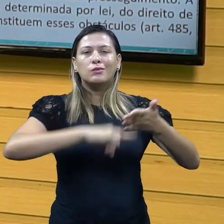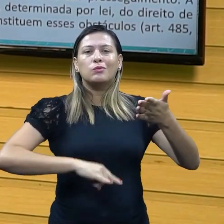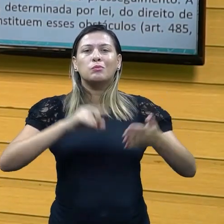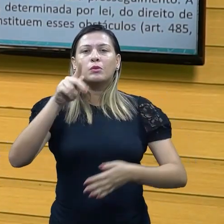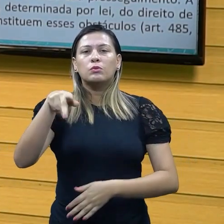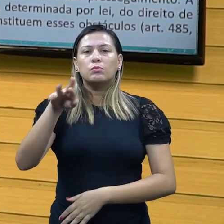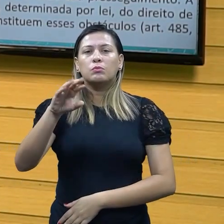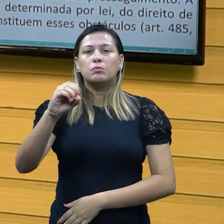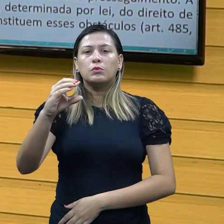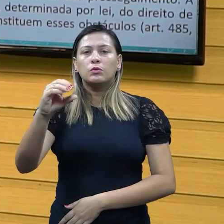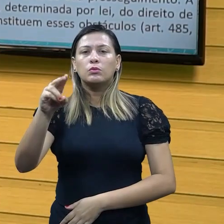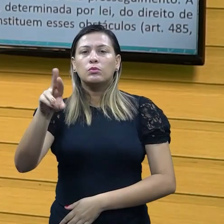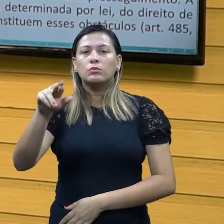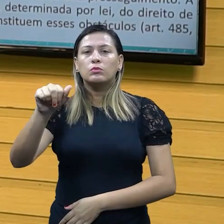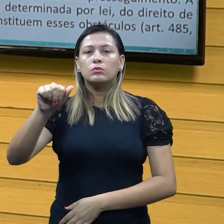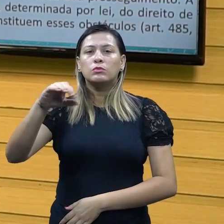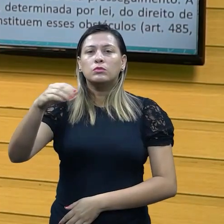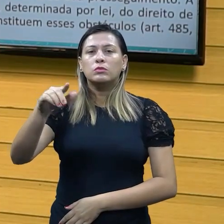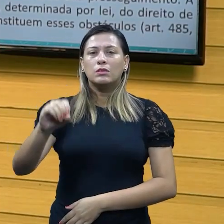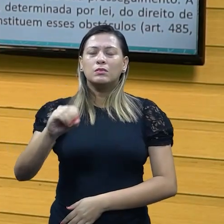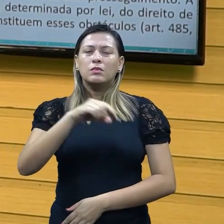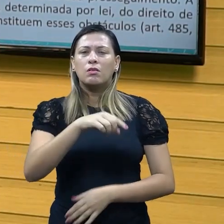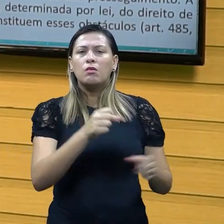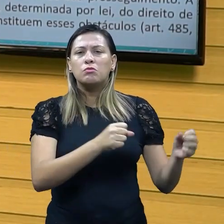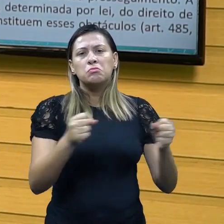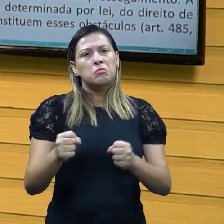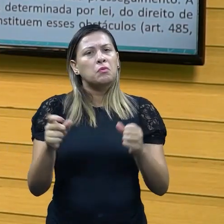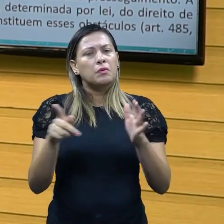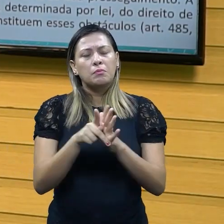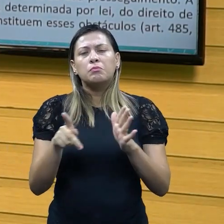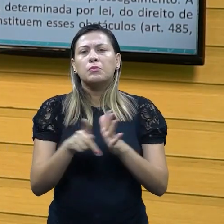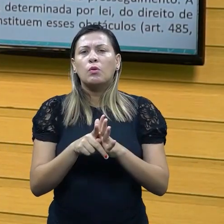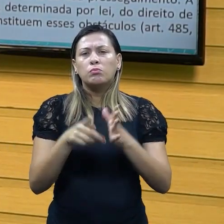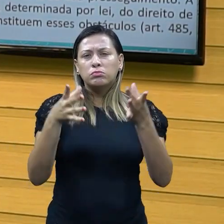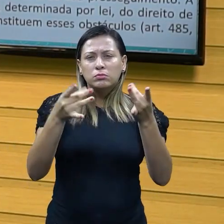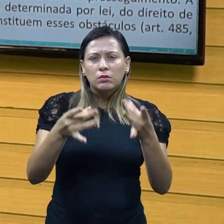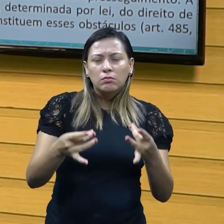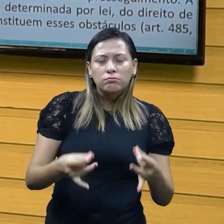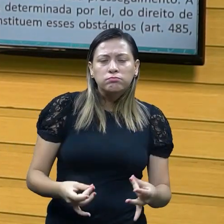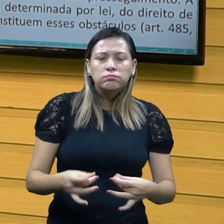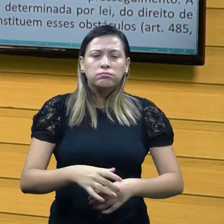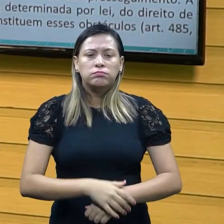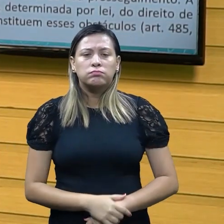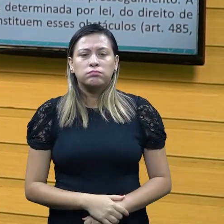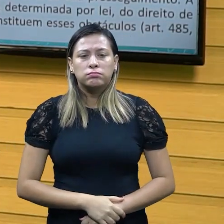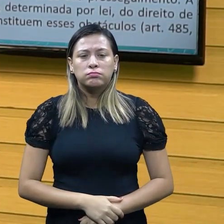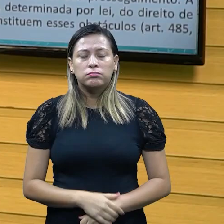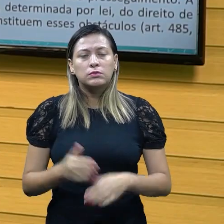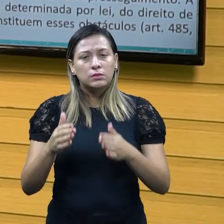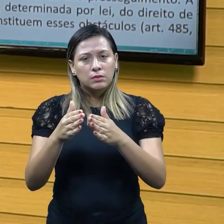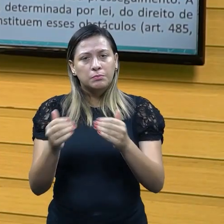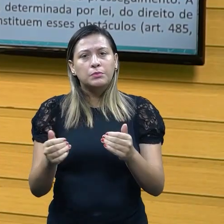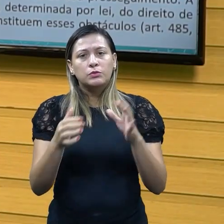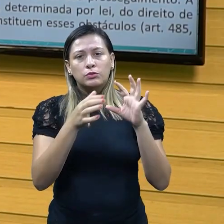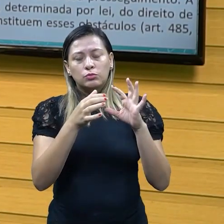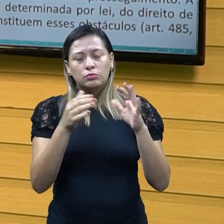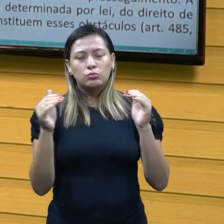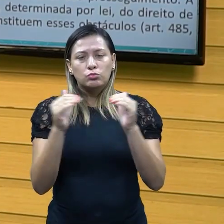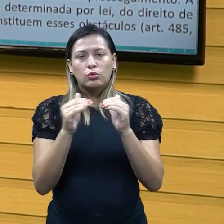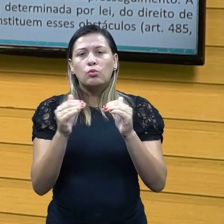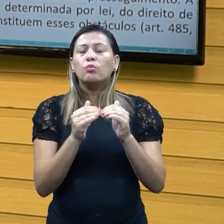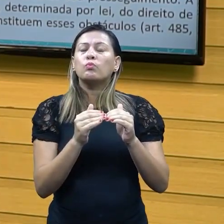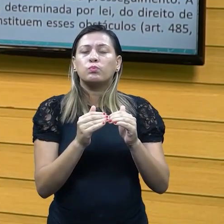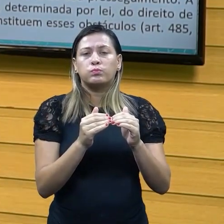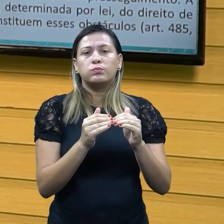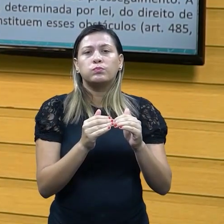outorga os poderes lá específicos, os gerais, enfim, do que é que esteja requerendo para o processo, para que o